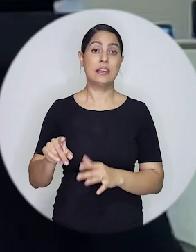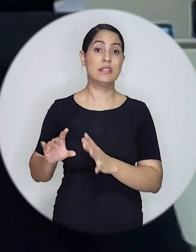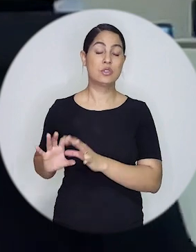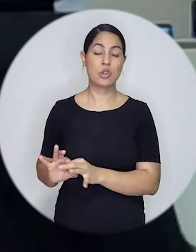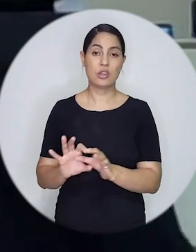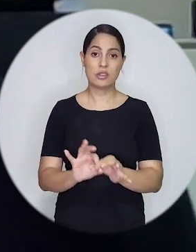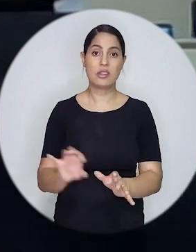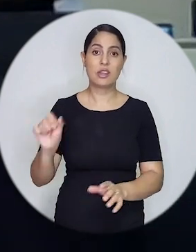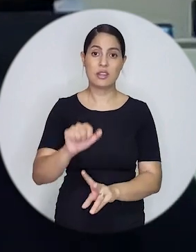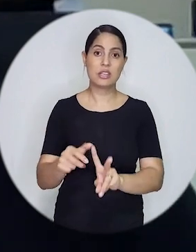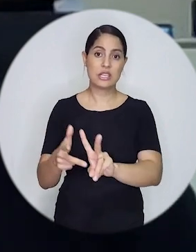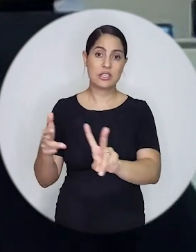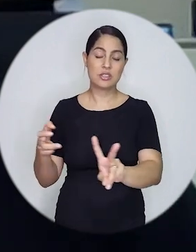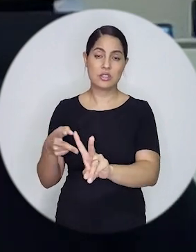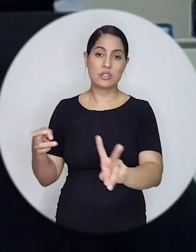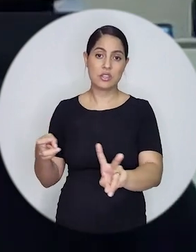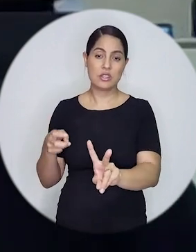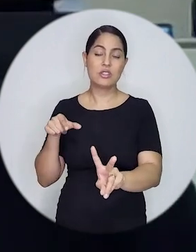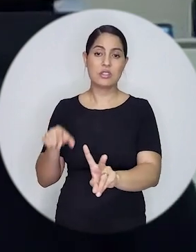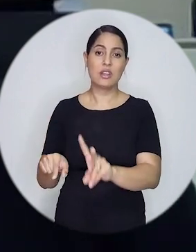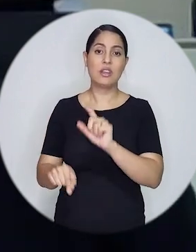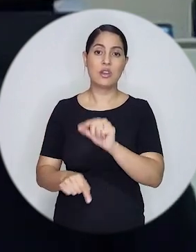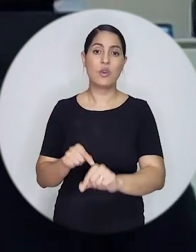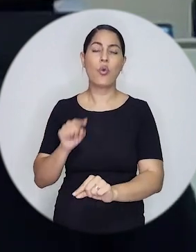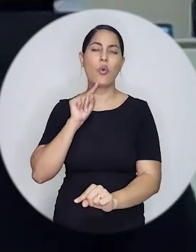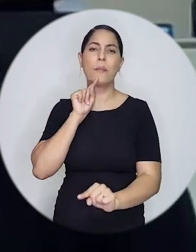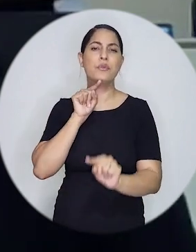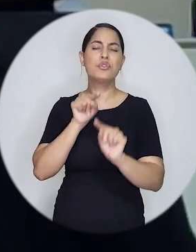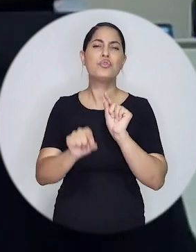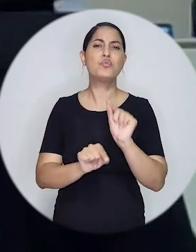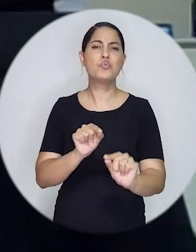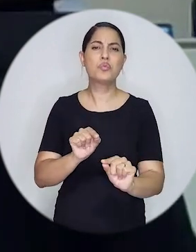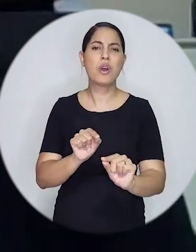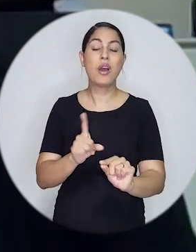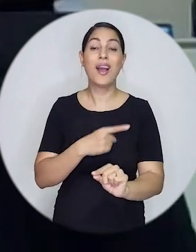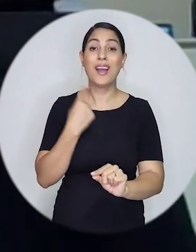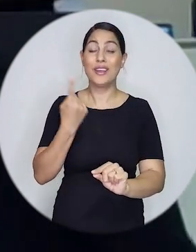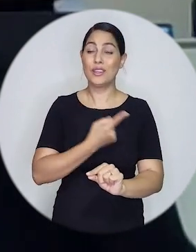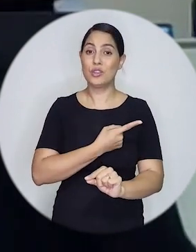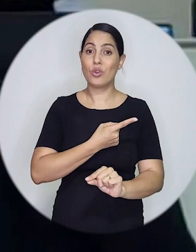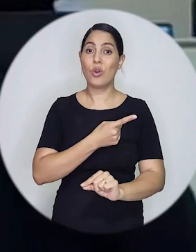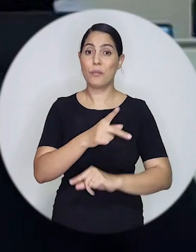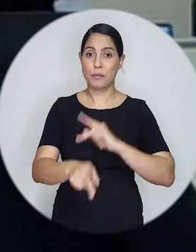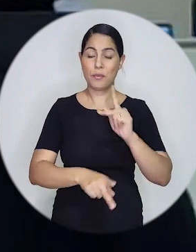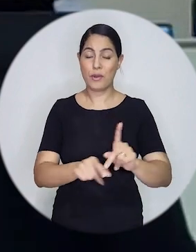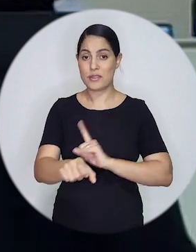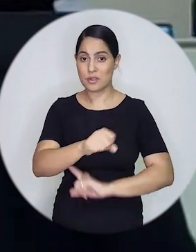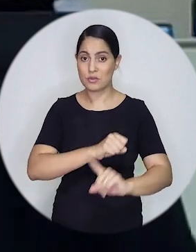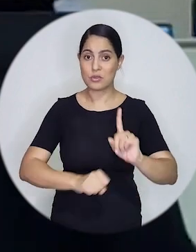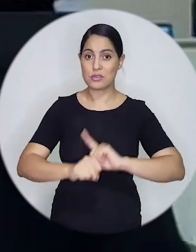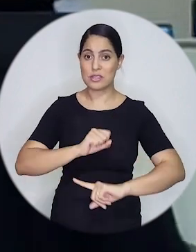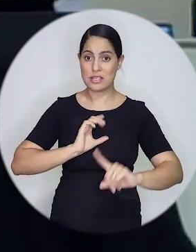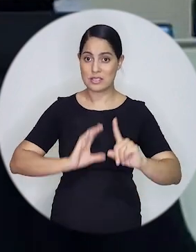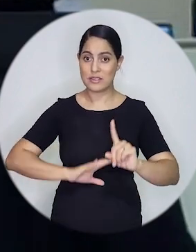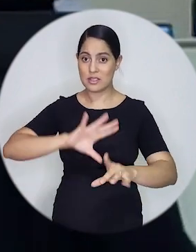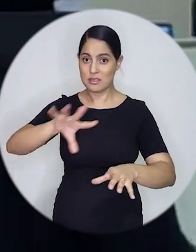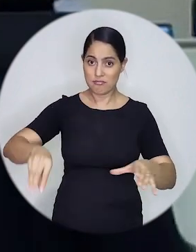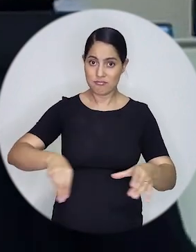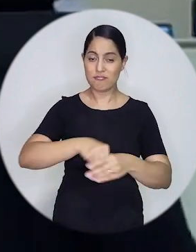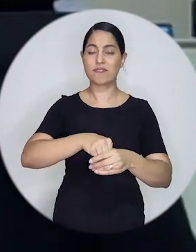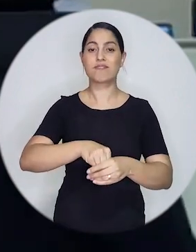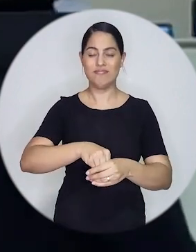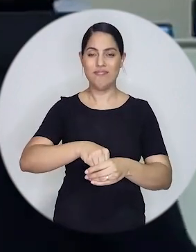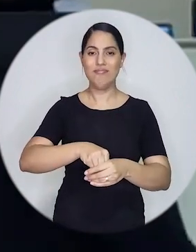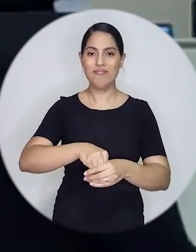era índio. E essa agência indigenista foi criada, na verdade, para que a gente fosse integrado à civilização,